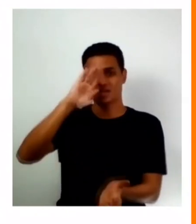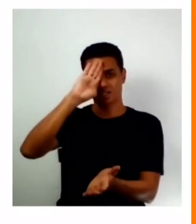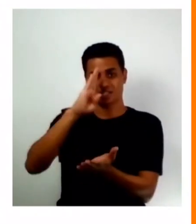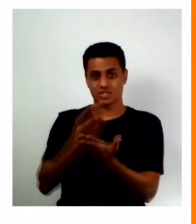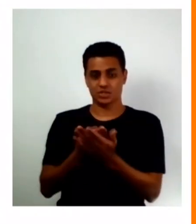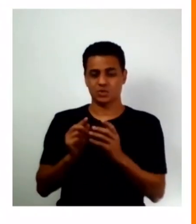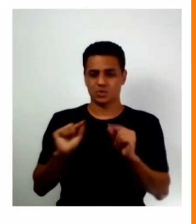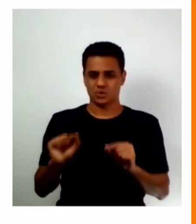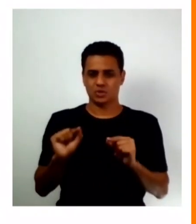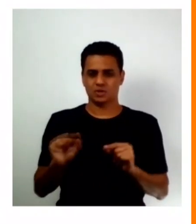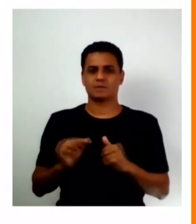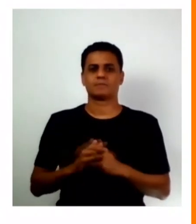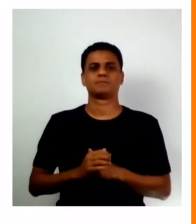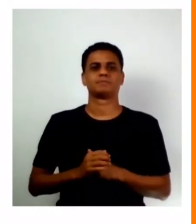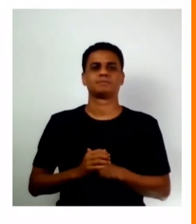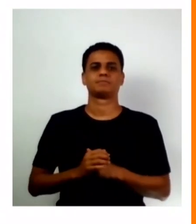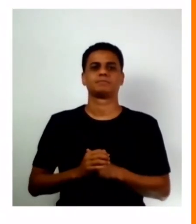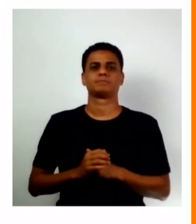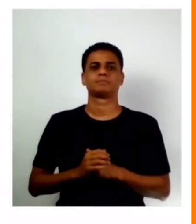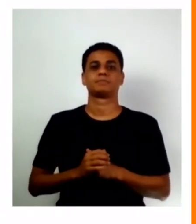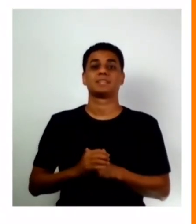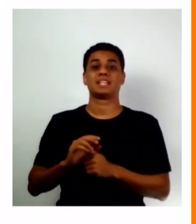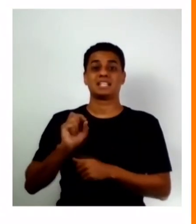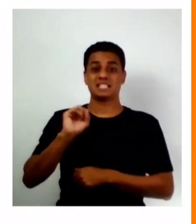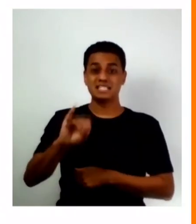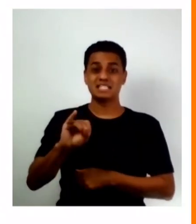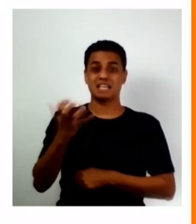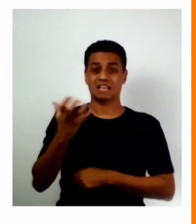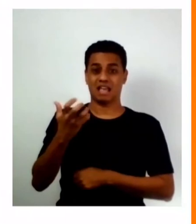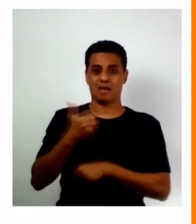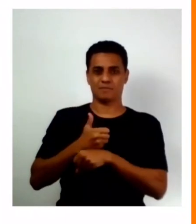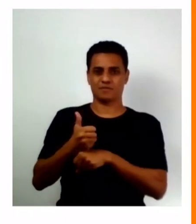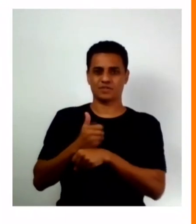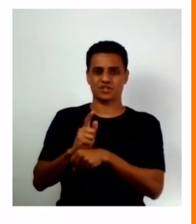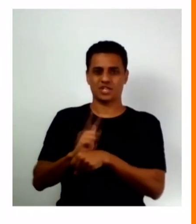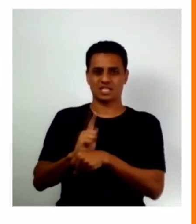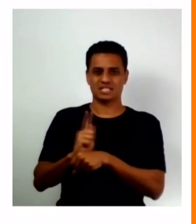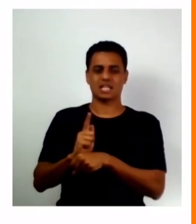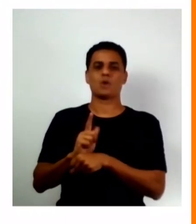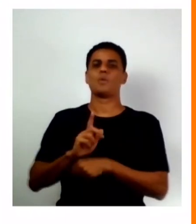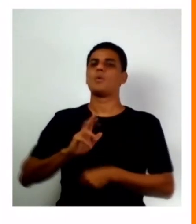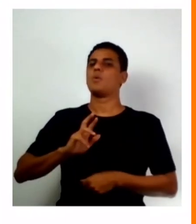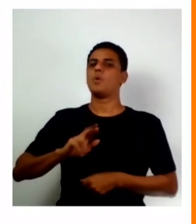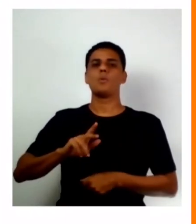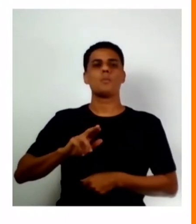uma carreira de gestão cultural não é uma carreira de técnicas de produção.